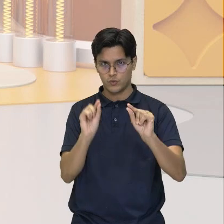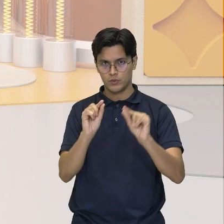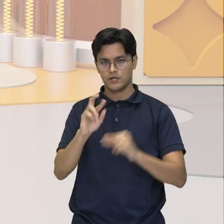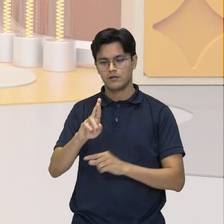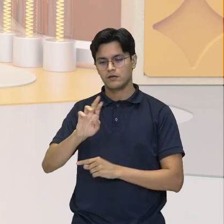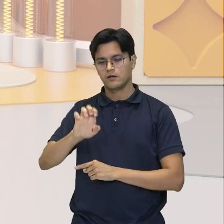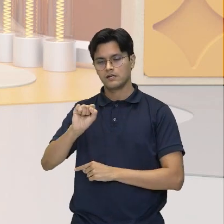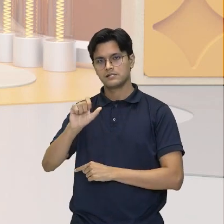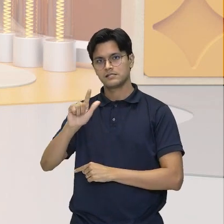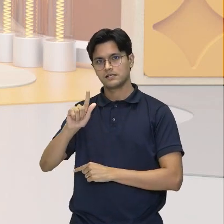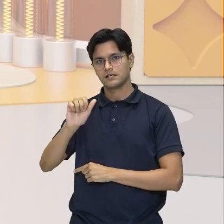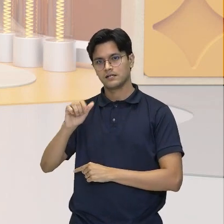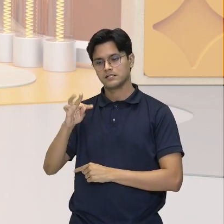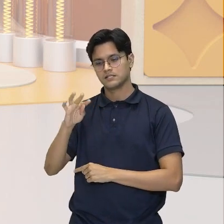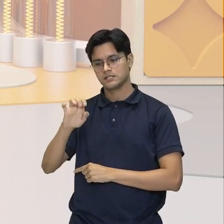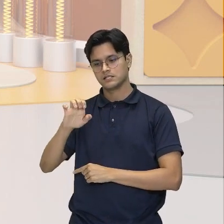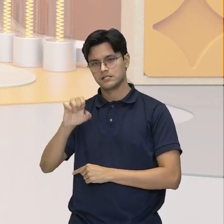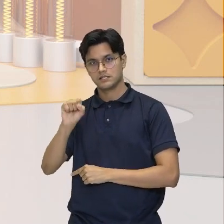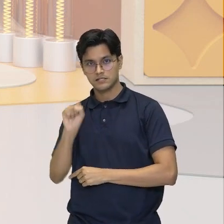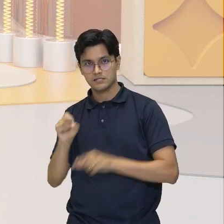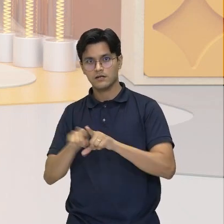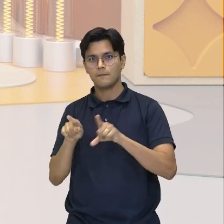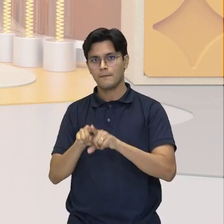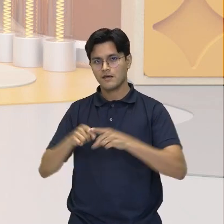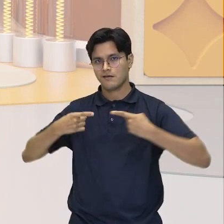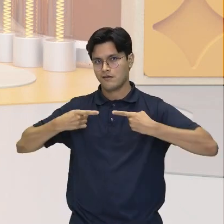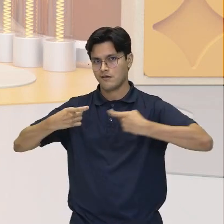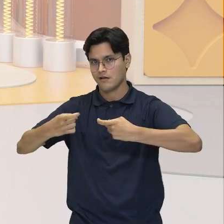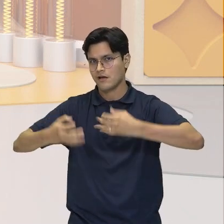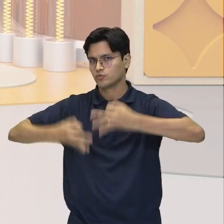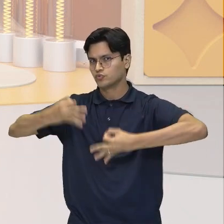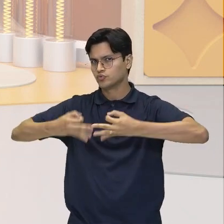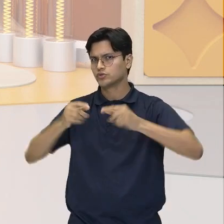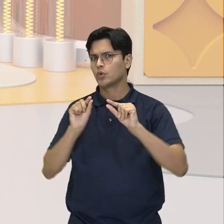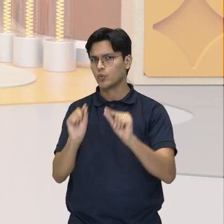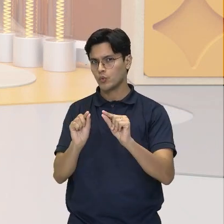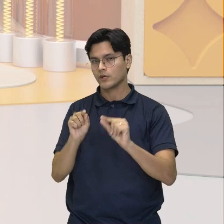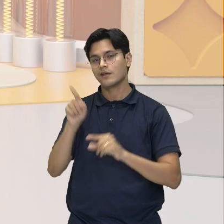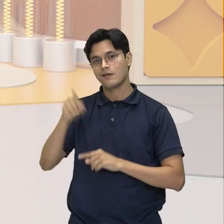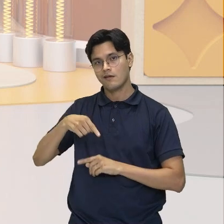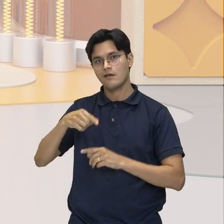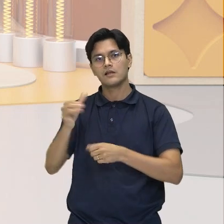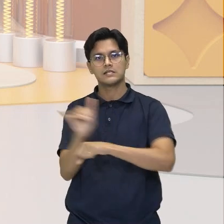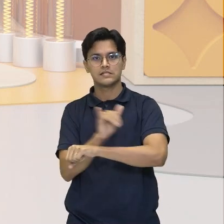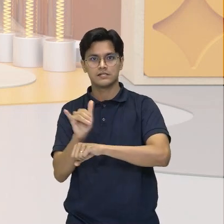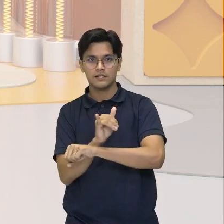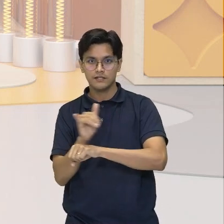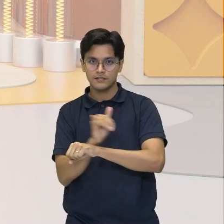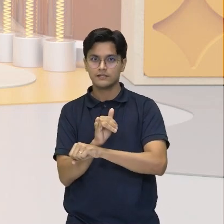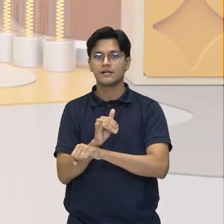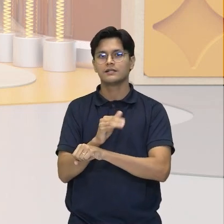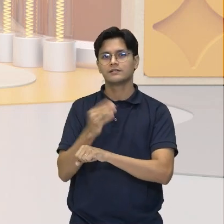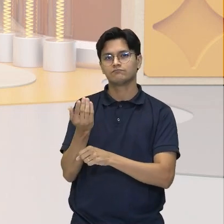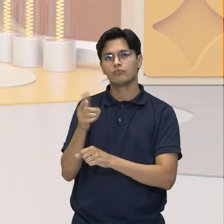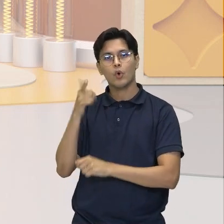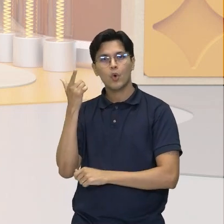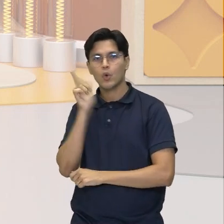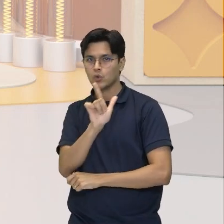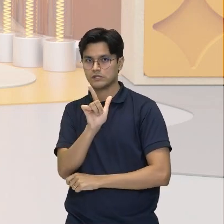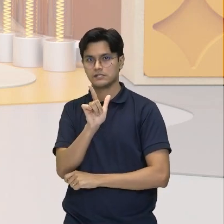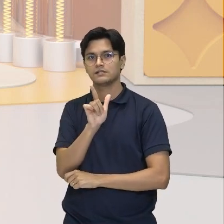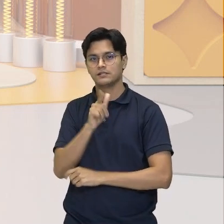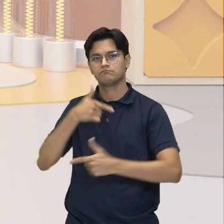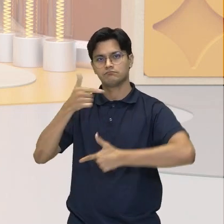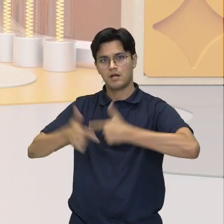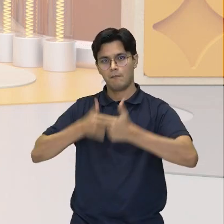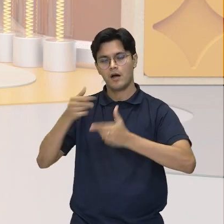guerras justas? Eram formas de arregimentação da mão de obra indígena, certo?